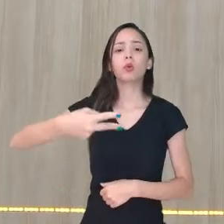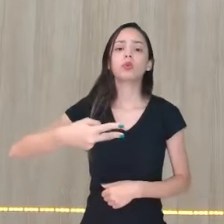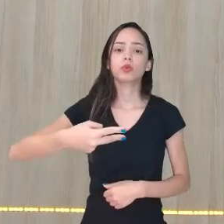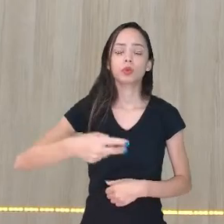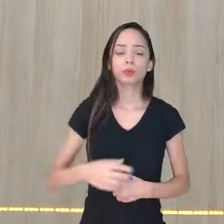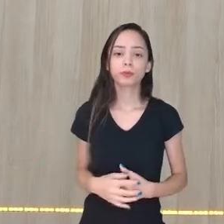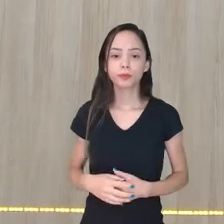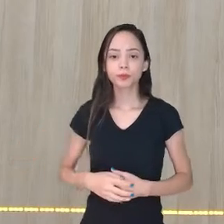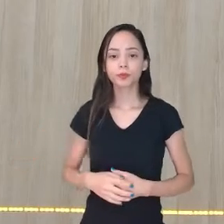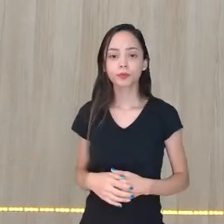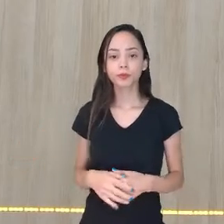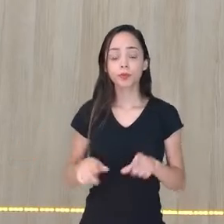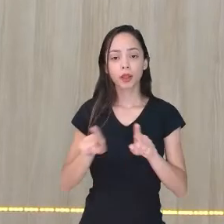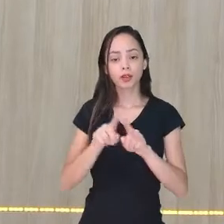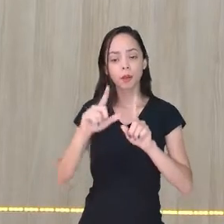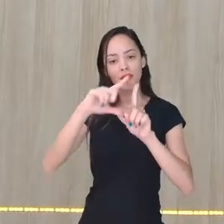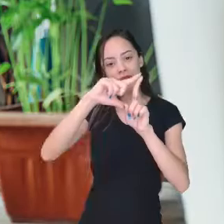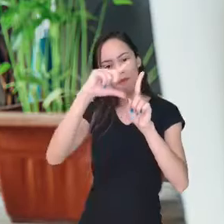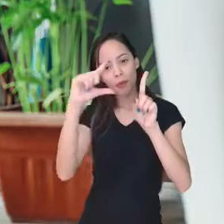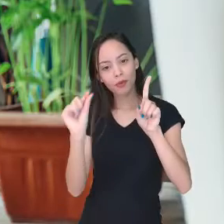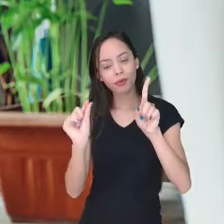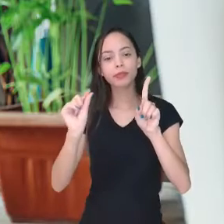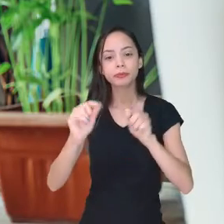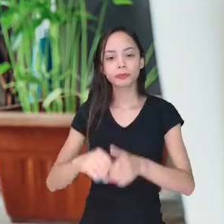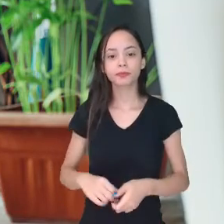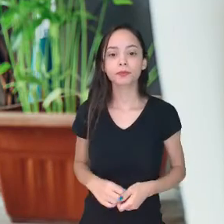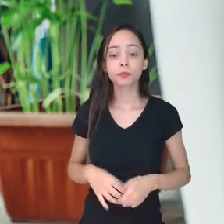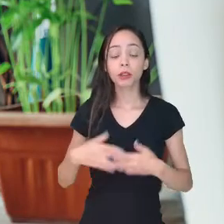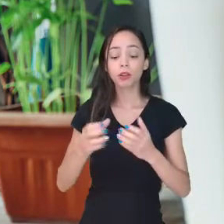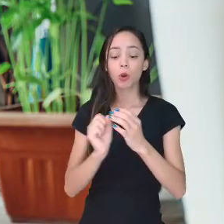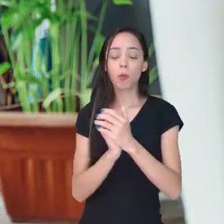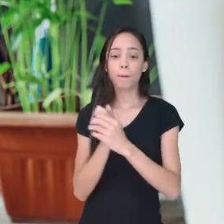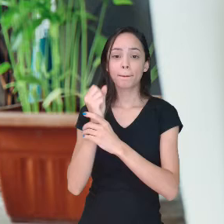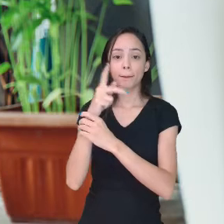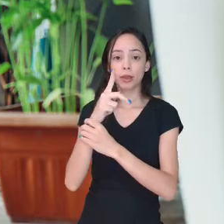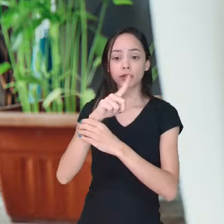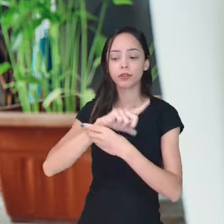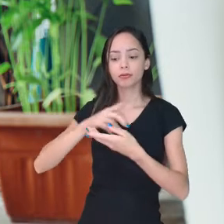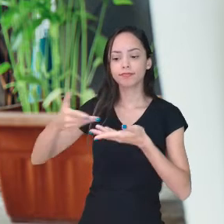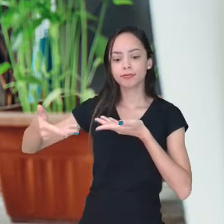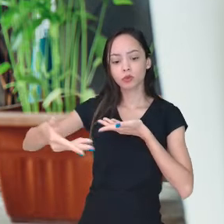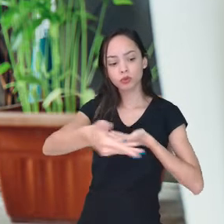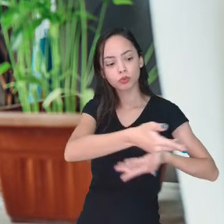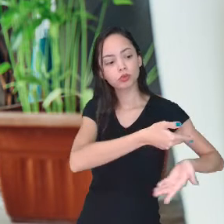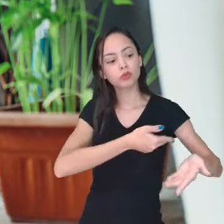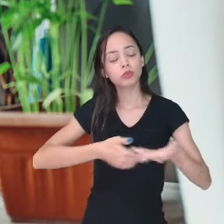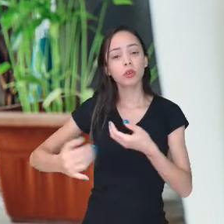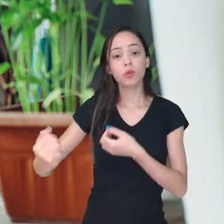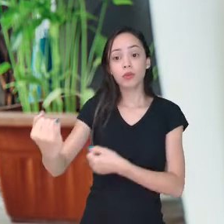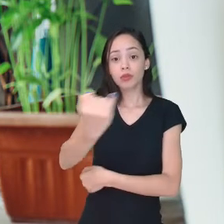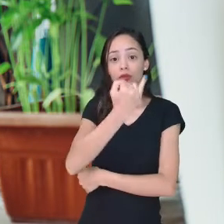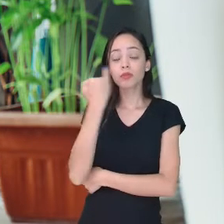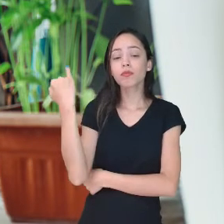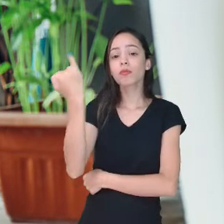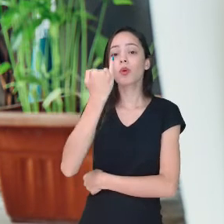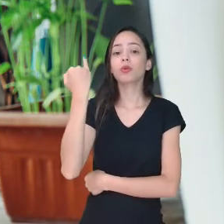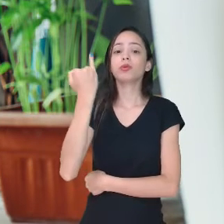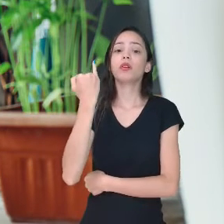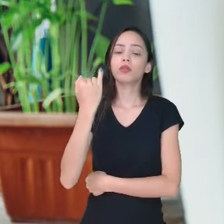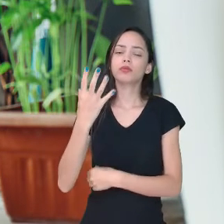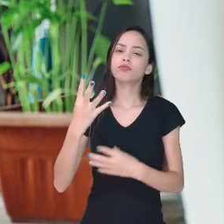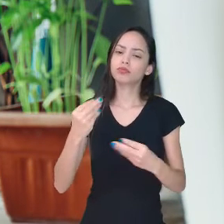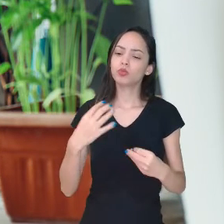né? Então, as plantas ela têm uma contribuição muito importante para a gente, de muitas e muitas